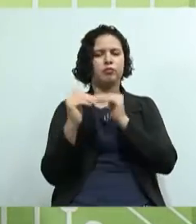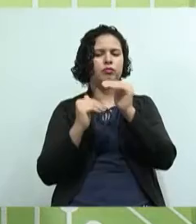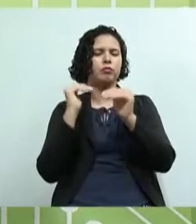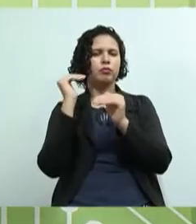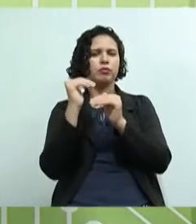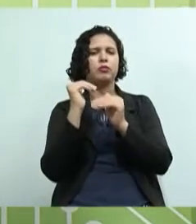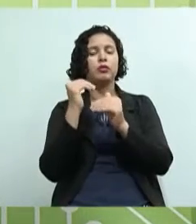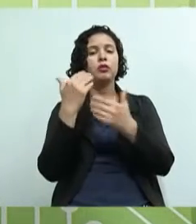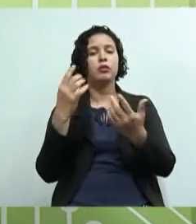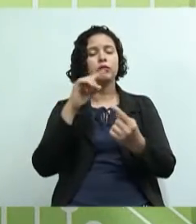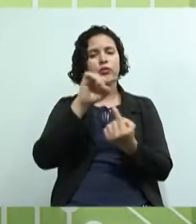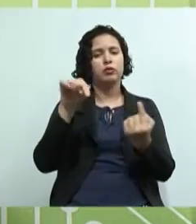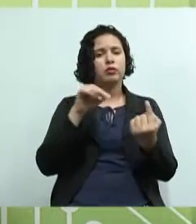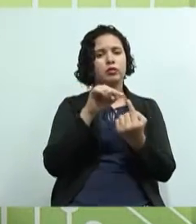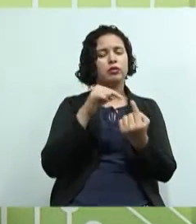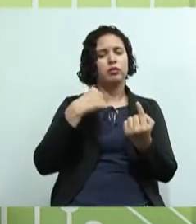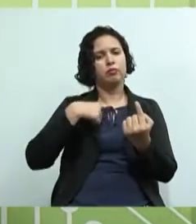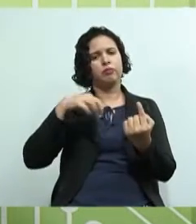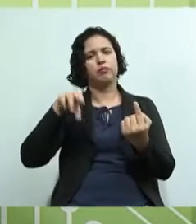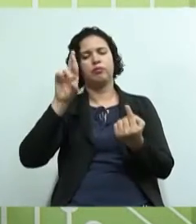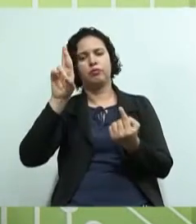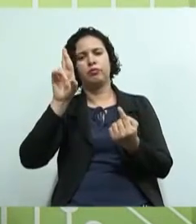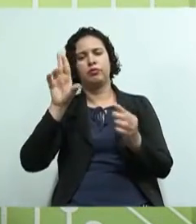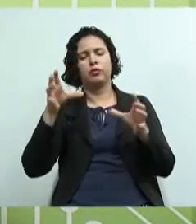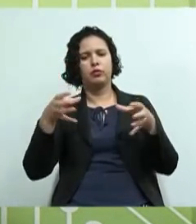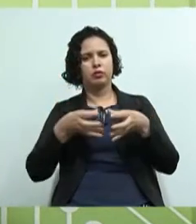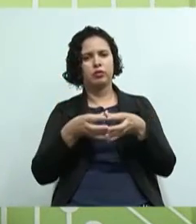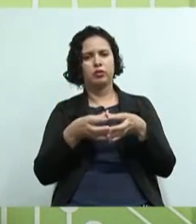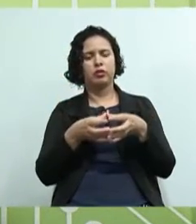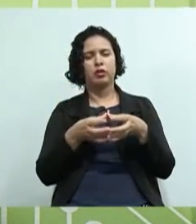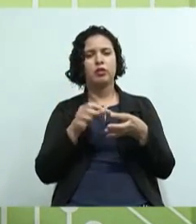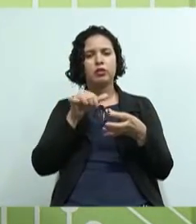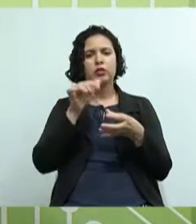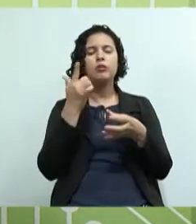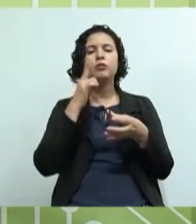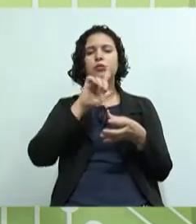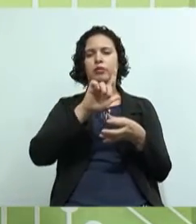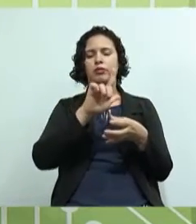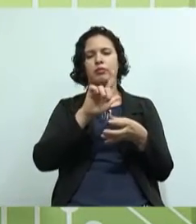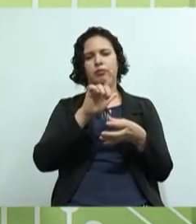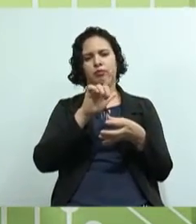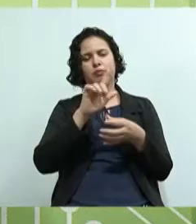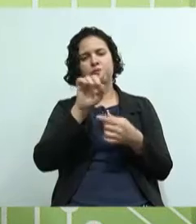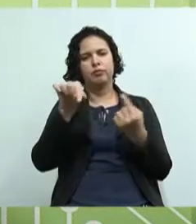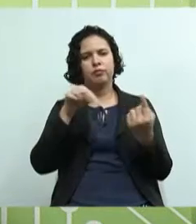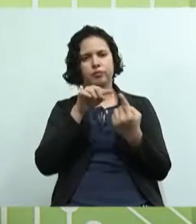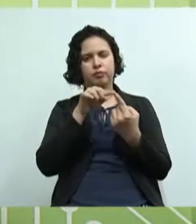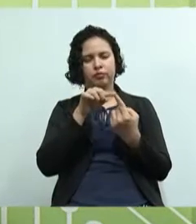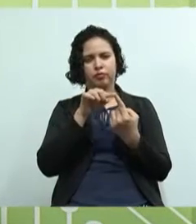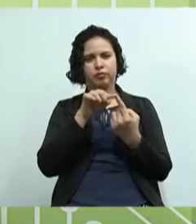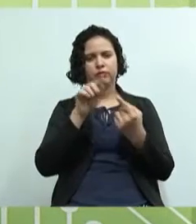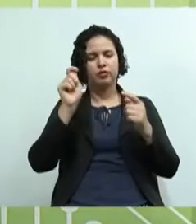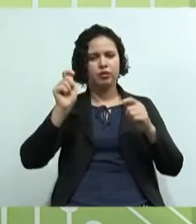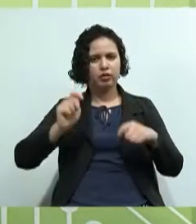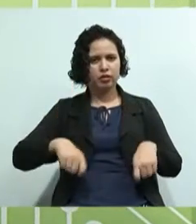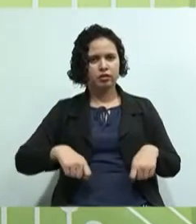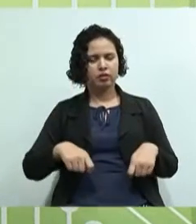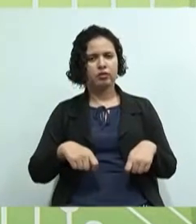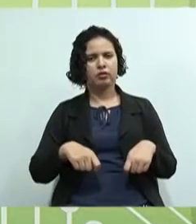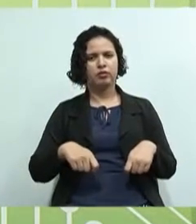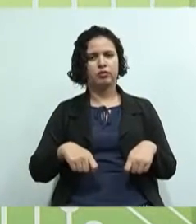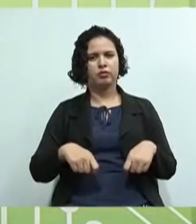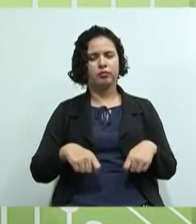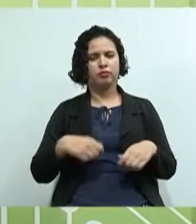sou responsável por ele, eu e a minha equipe. Se eu conseguir alcançar esse objetivo, nós conseguiremos alcançar aquele